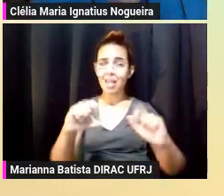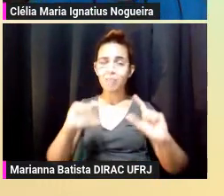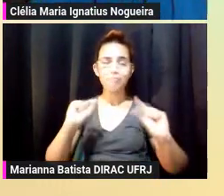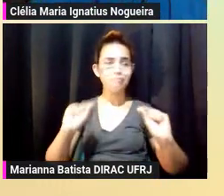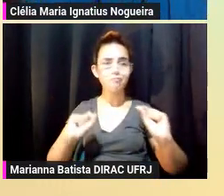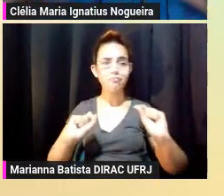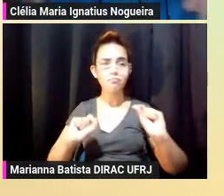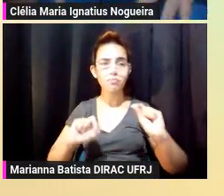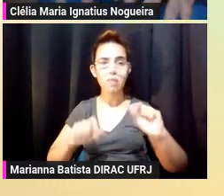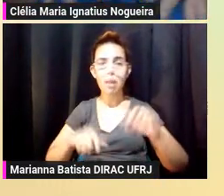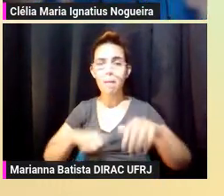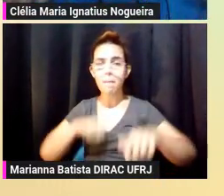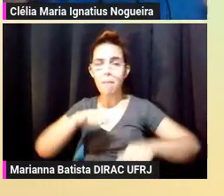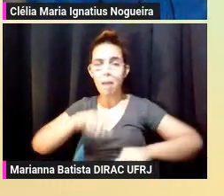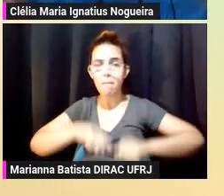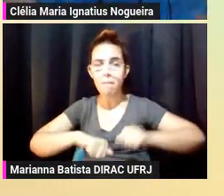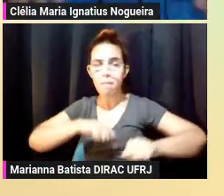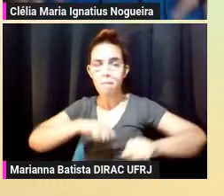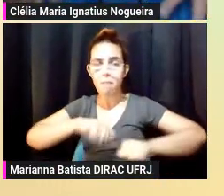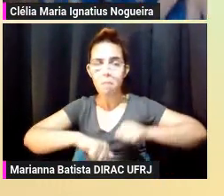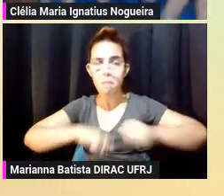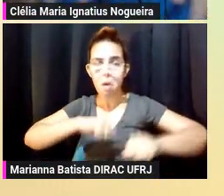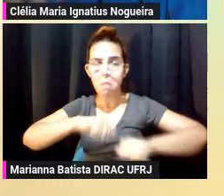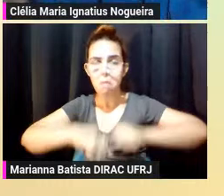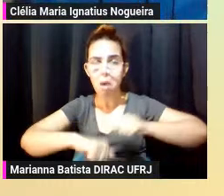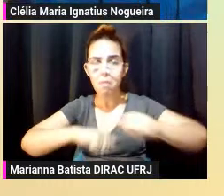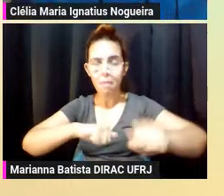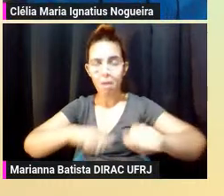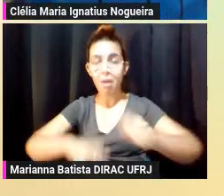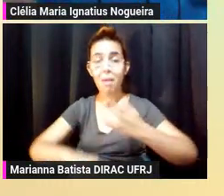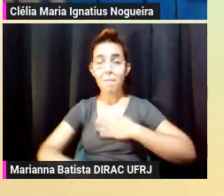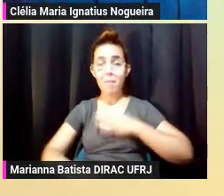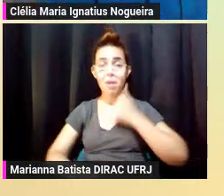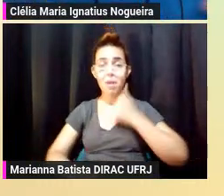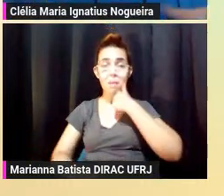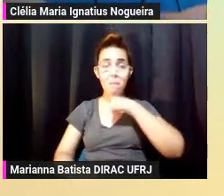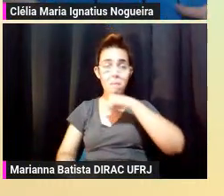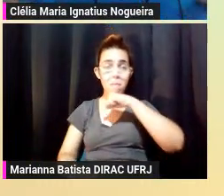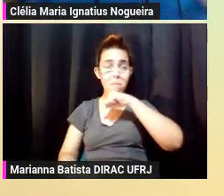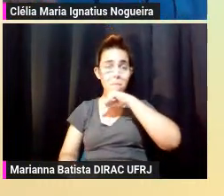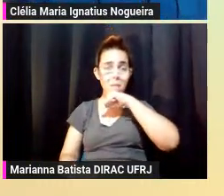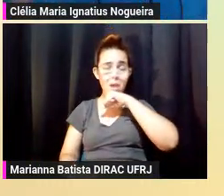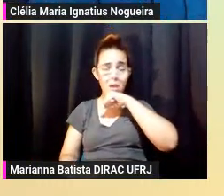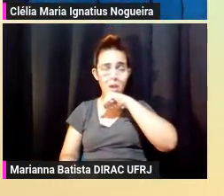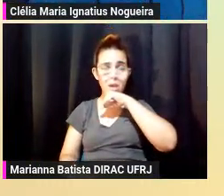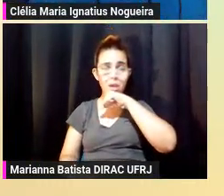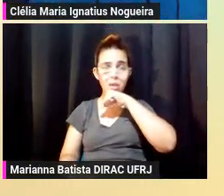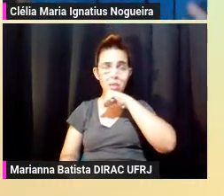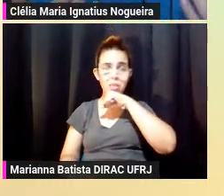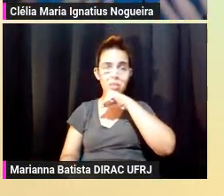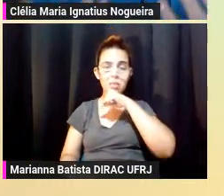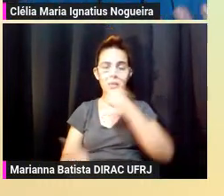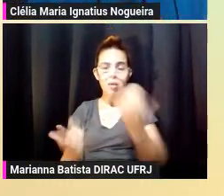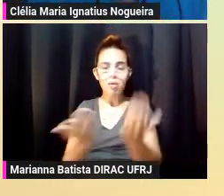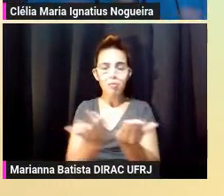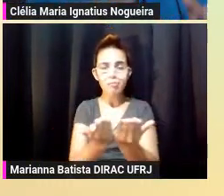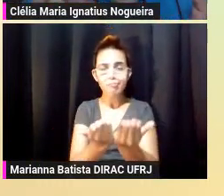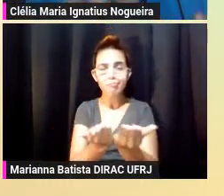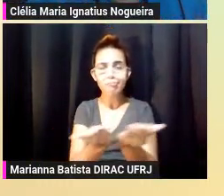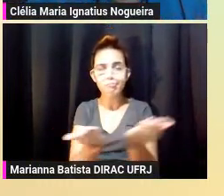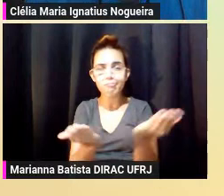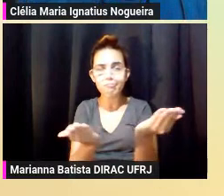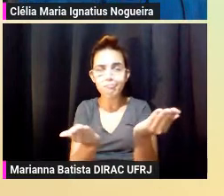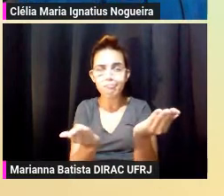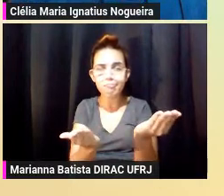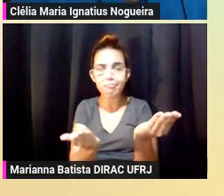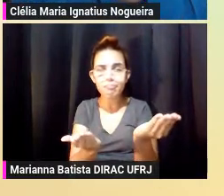engatinhar, a minha mãe fez uma coisa que nem uma roupa de cachorro, dessa ao contrário, que põe assim que fica os braços, e eu ficava